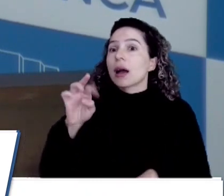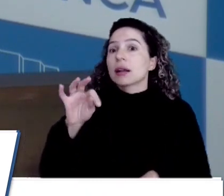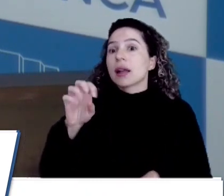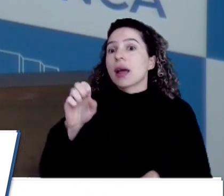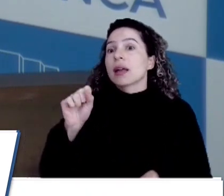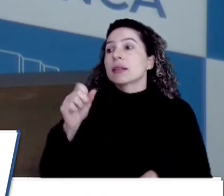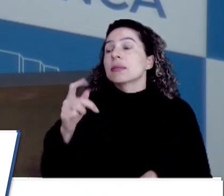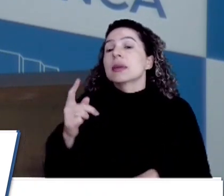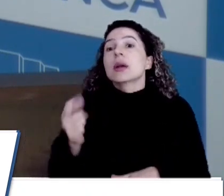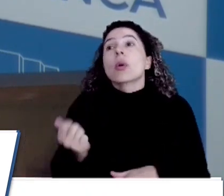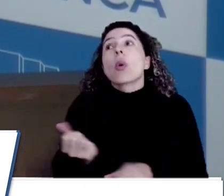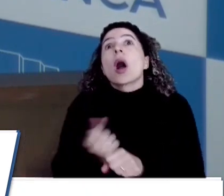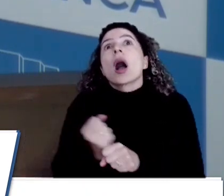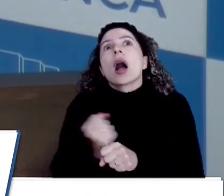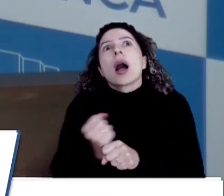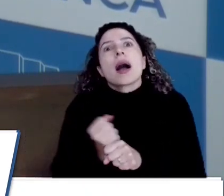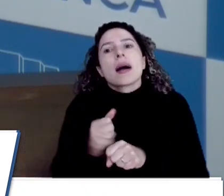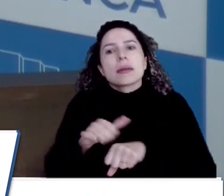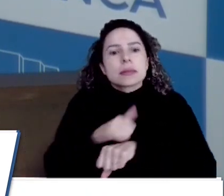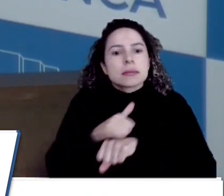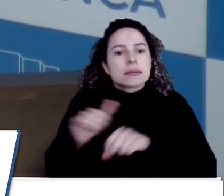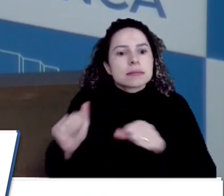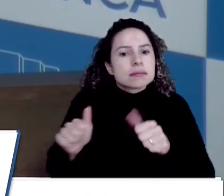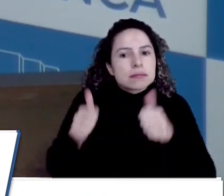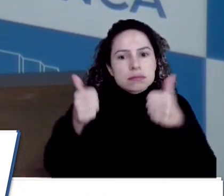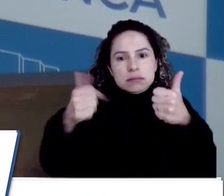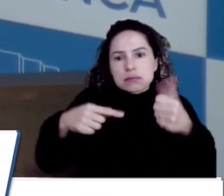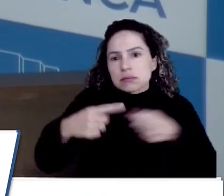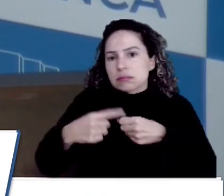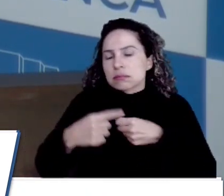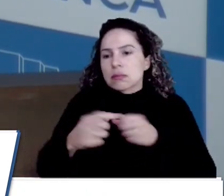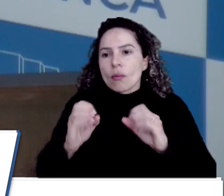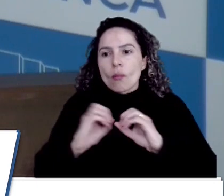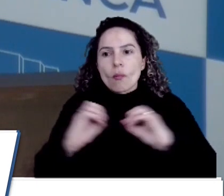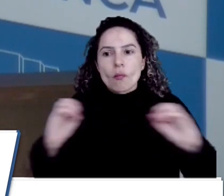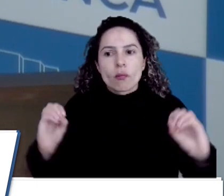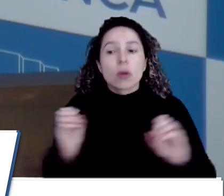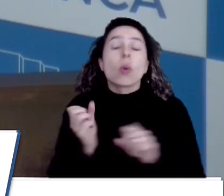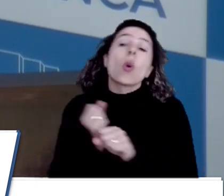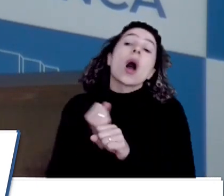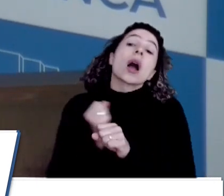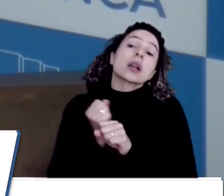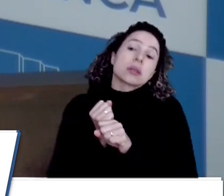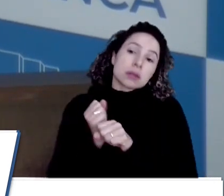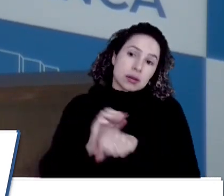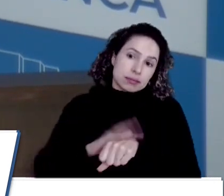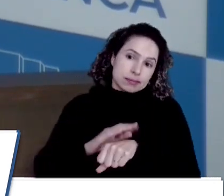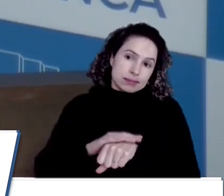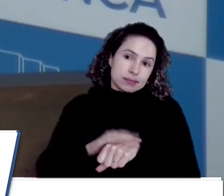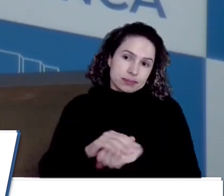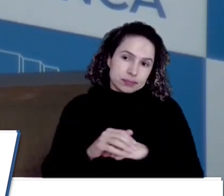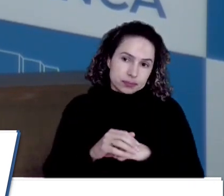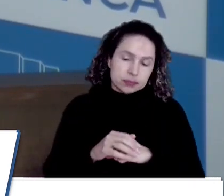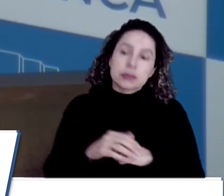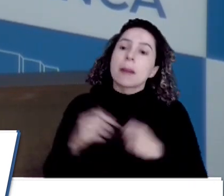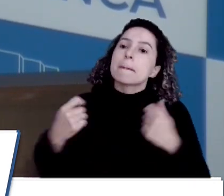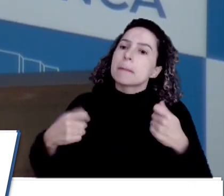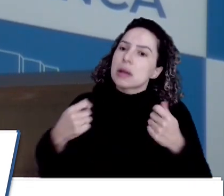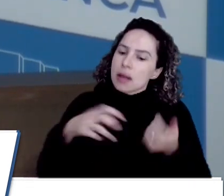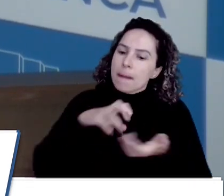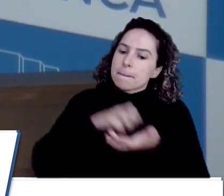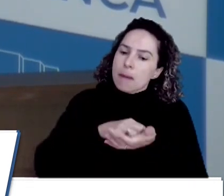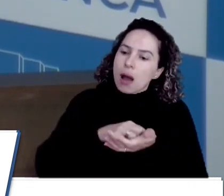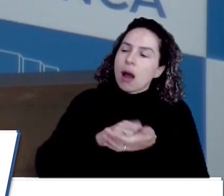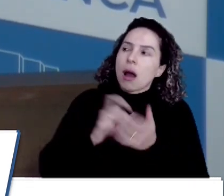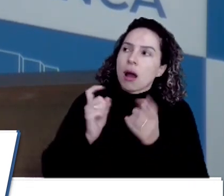um melhoramento para a nossa cidade de Franca? Quantos anos? Então, não é preciso de marcar essa reunião lá na Artesp